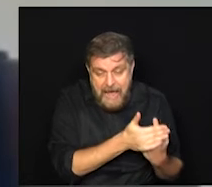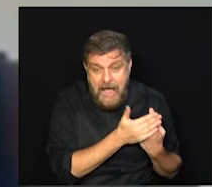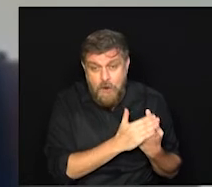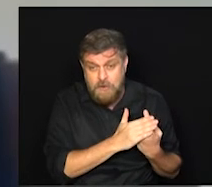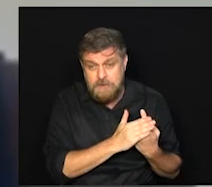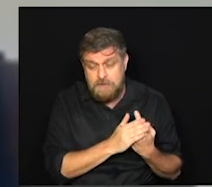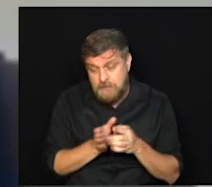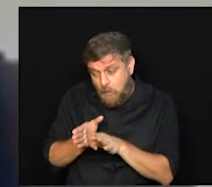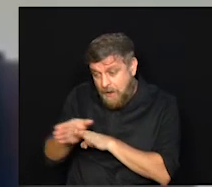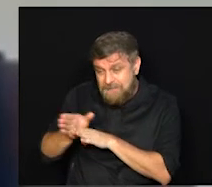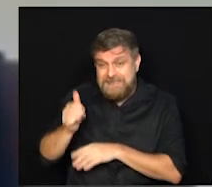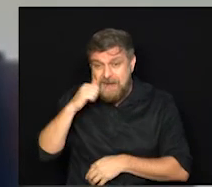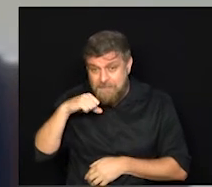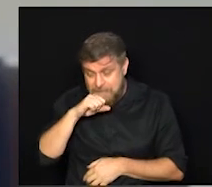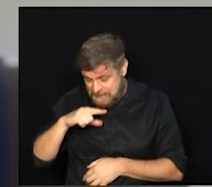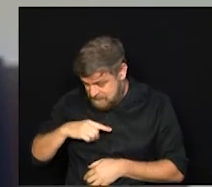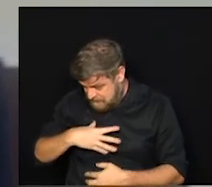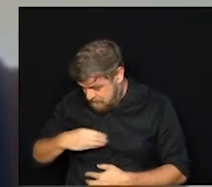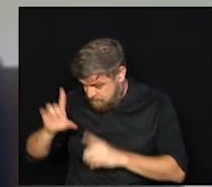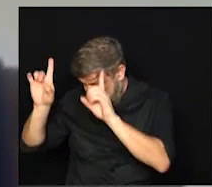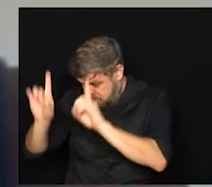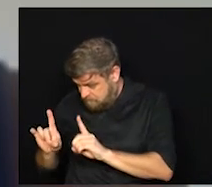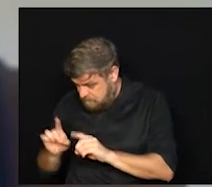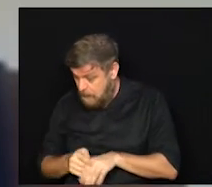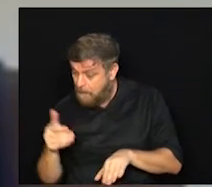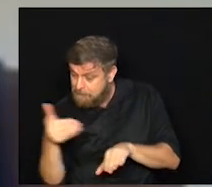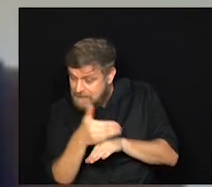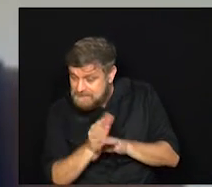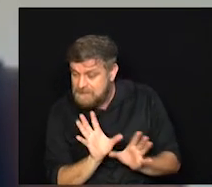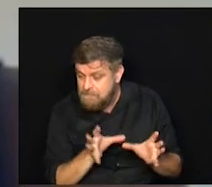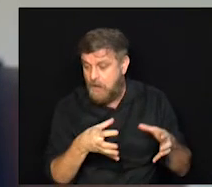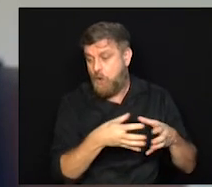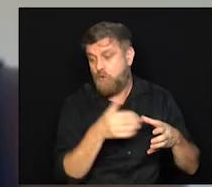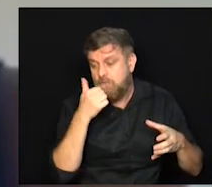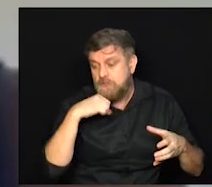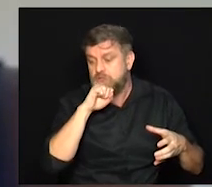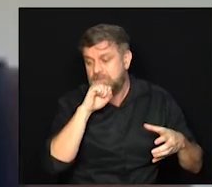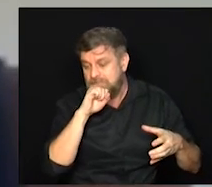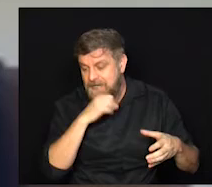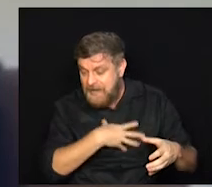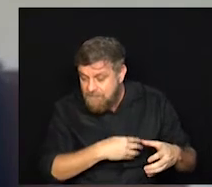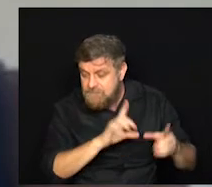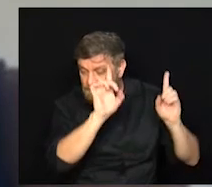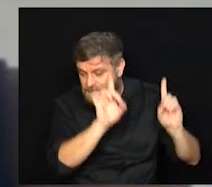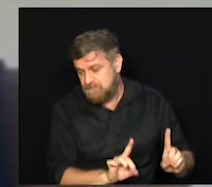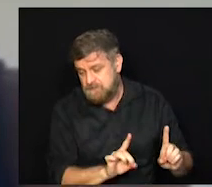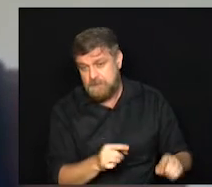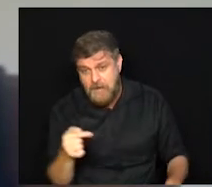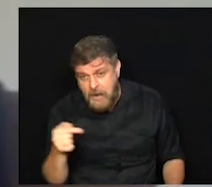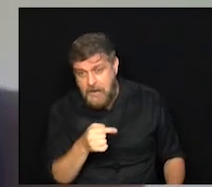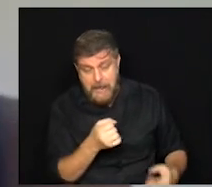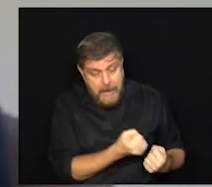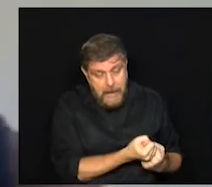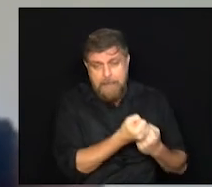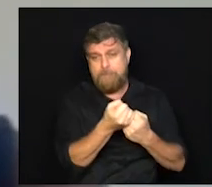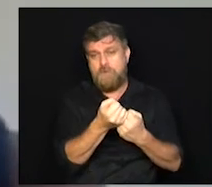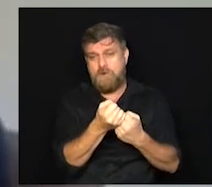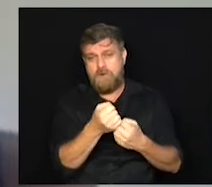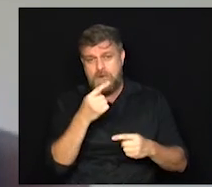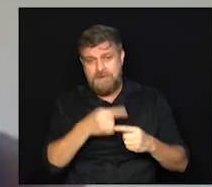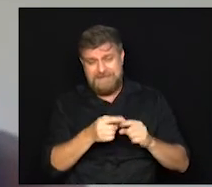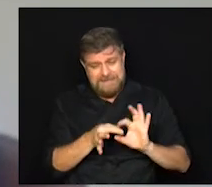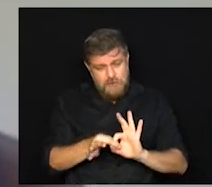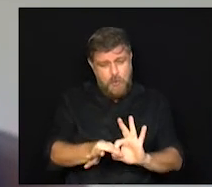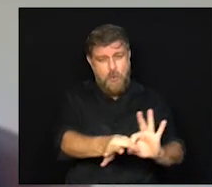mães procurem, né, fazer parte desses grupos, né, de apoio, porque também, unidos,